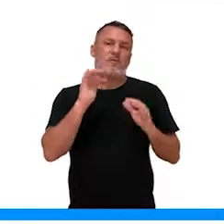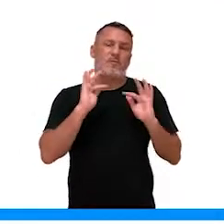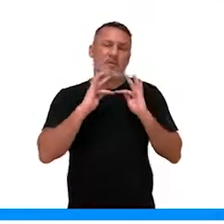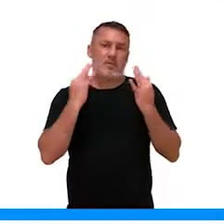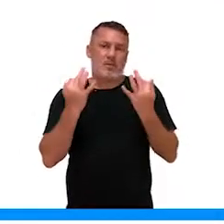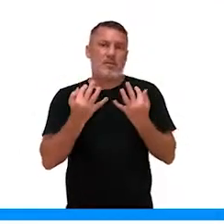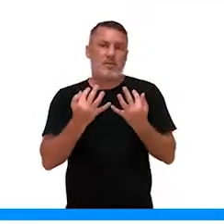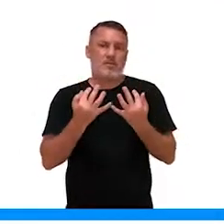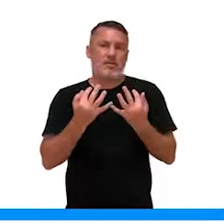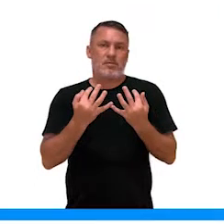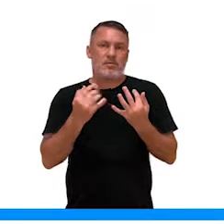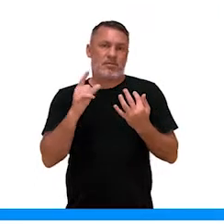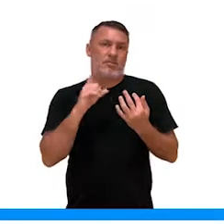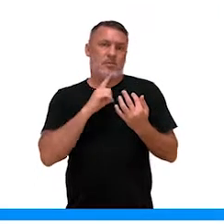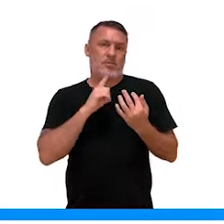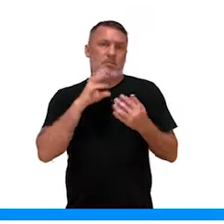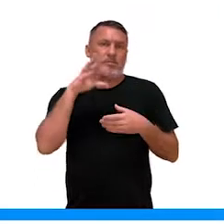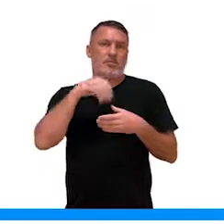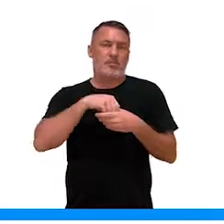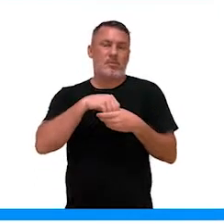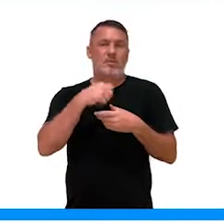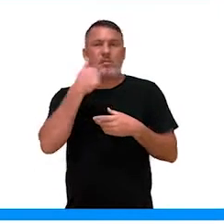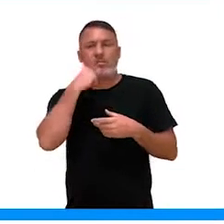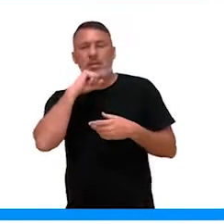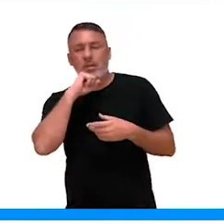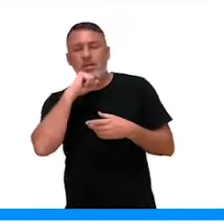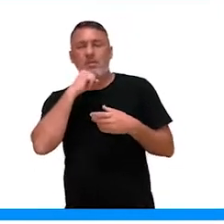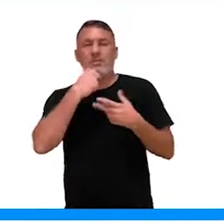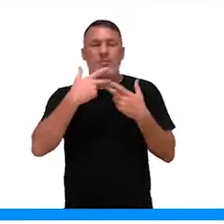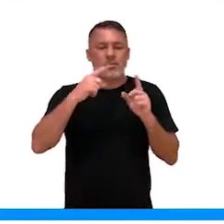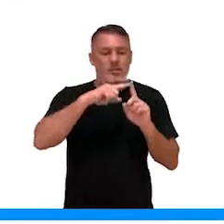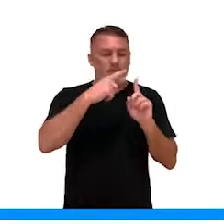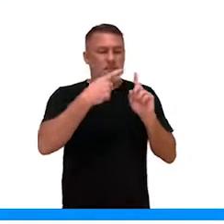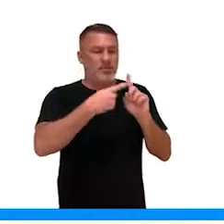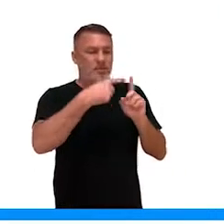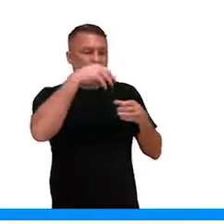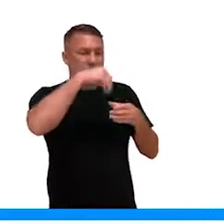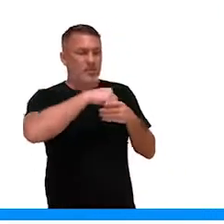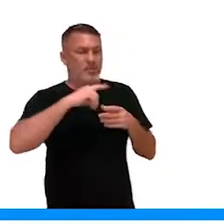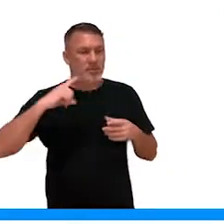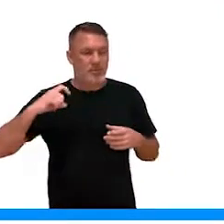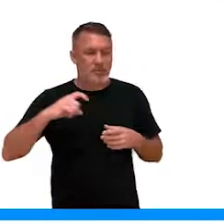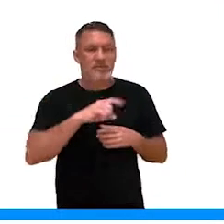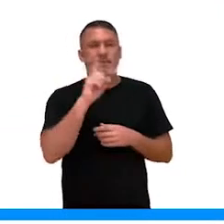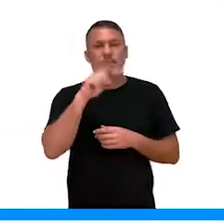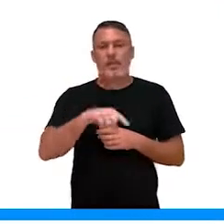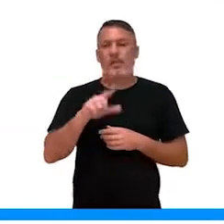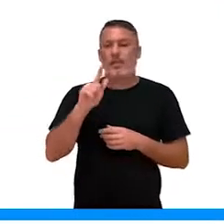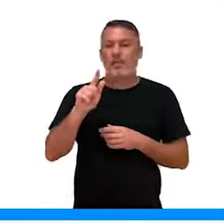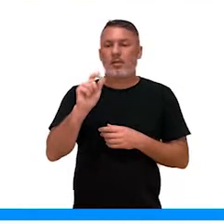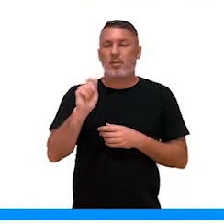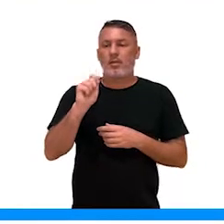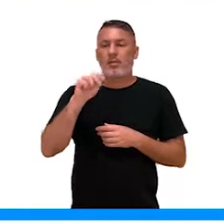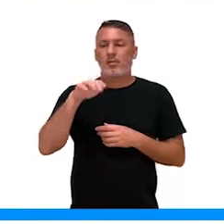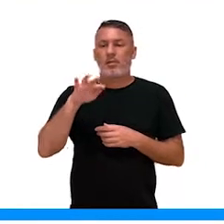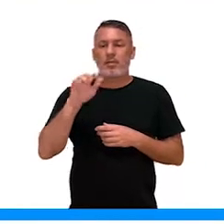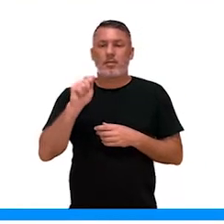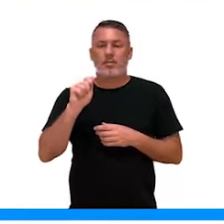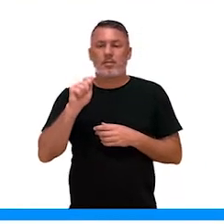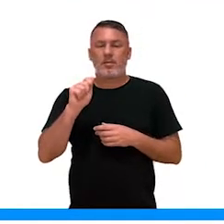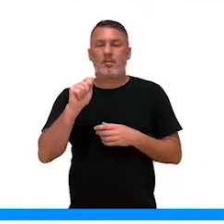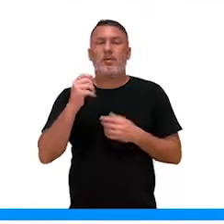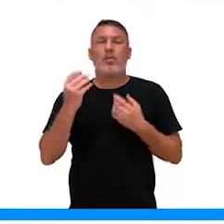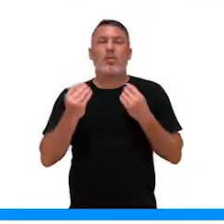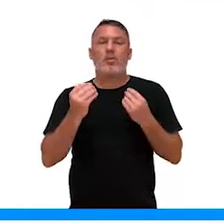útero da nossa mãe, a gente começa a produzir os nossos gametas, que a gente chama de ovócitos